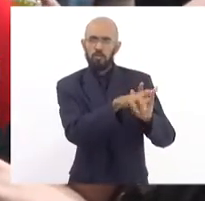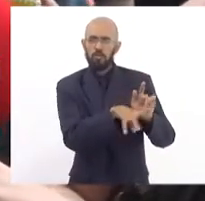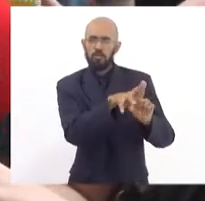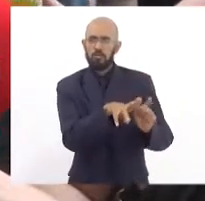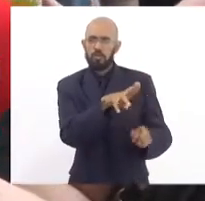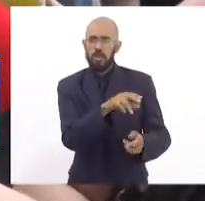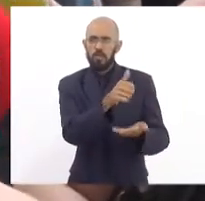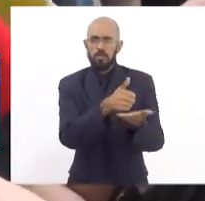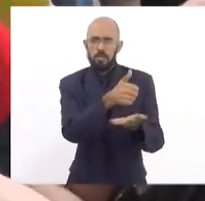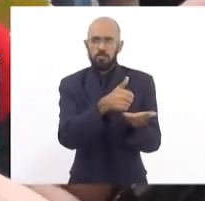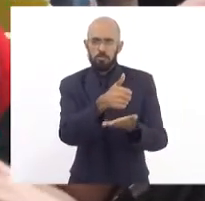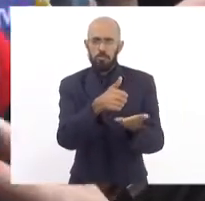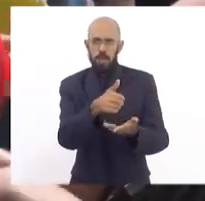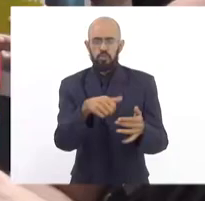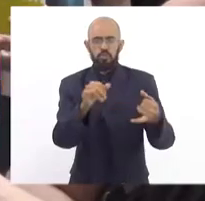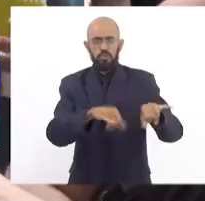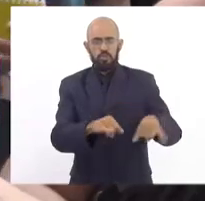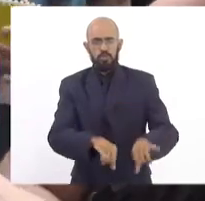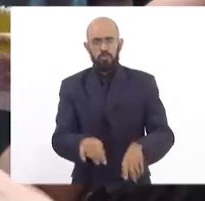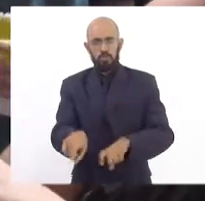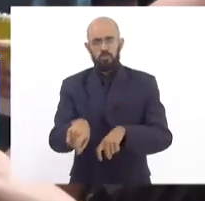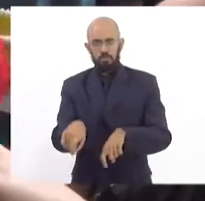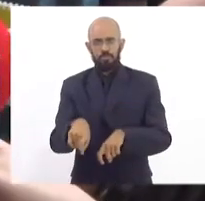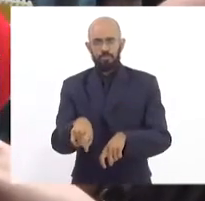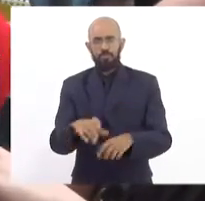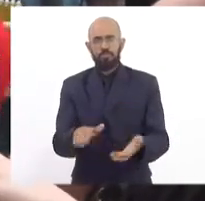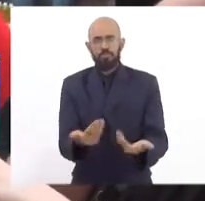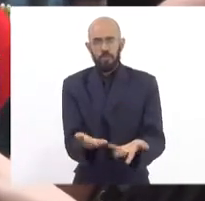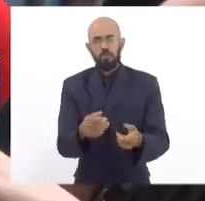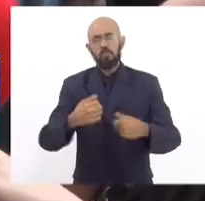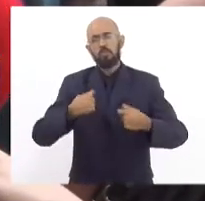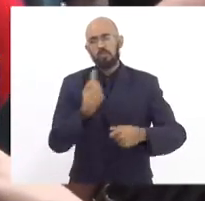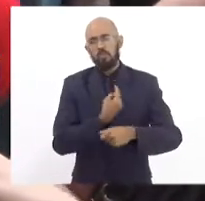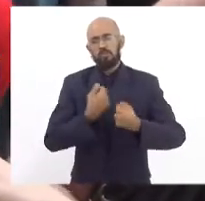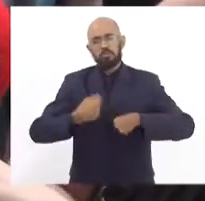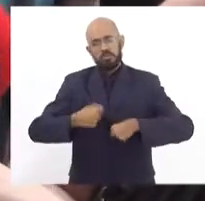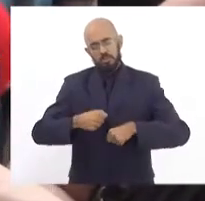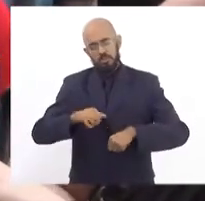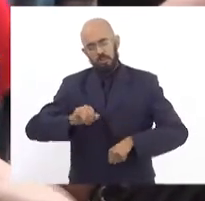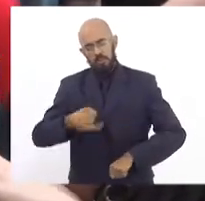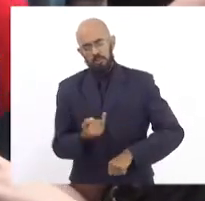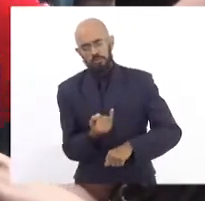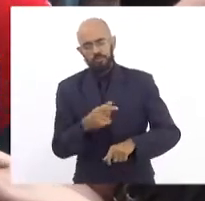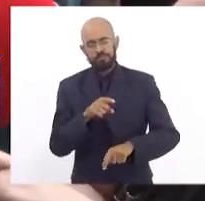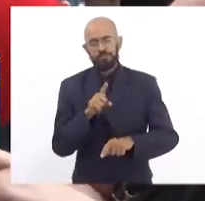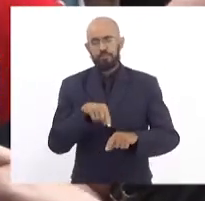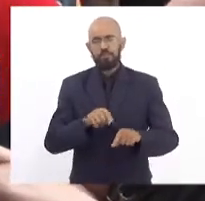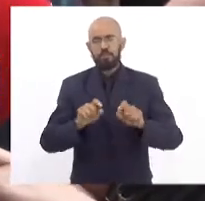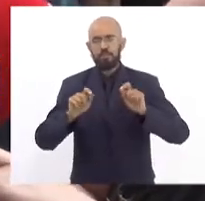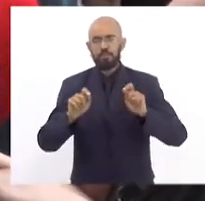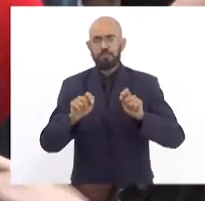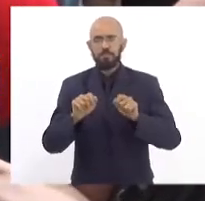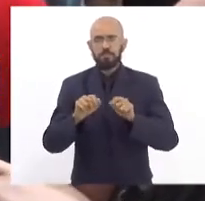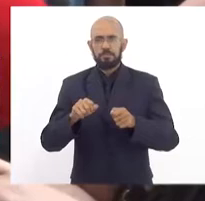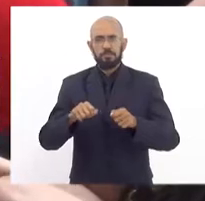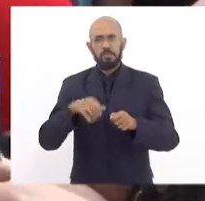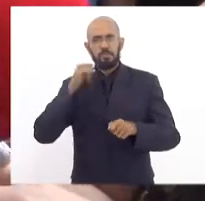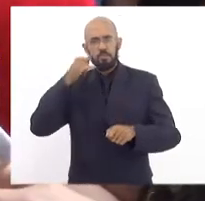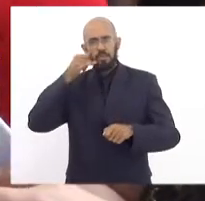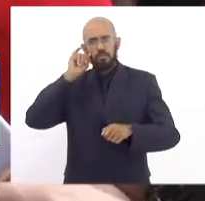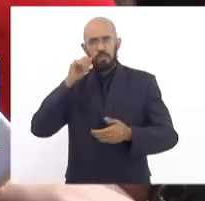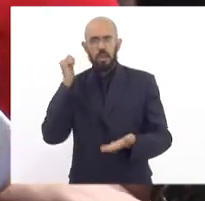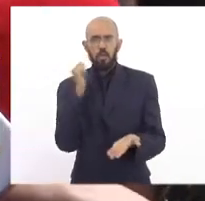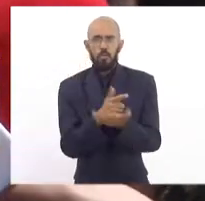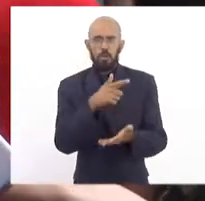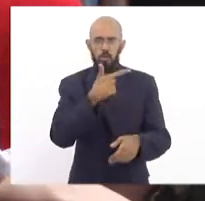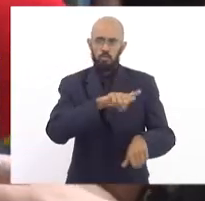base de fertilizantes. Então, o que nós precisamos é essa janela de oportunidade que a gente pode produzir uma coisa que a gente traz de fora. Então, isso